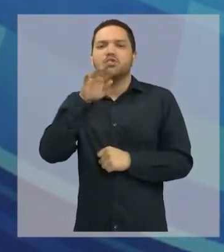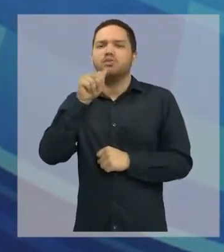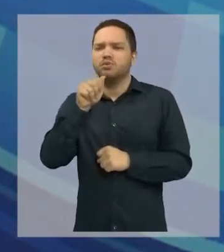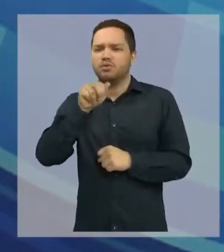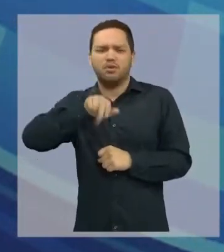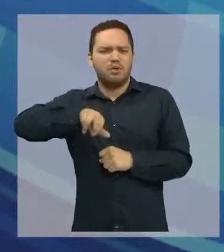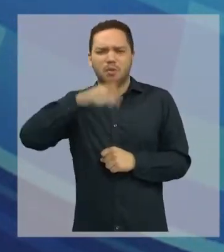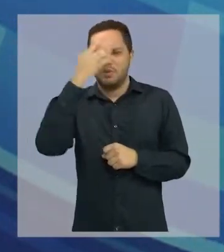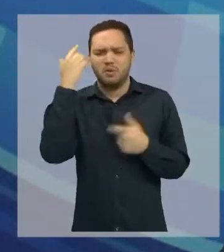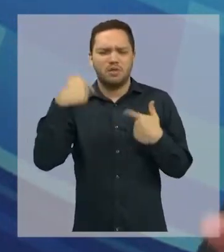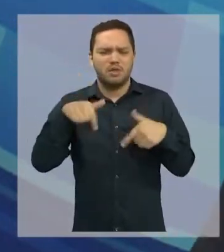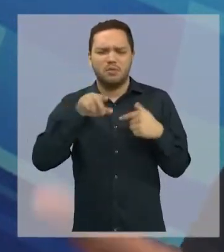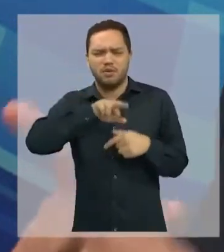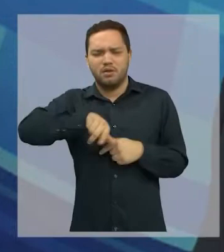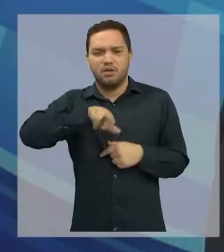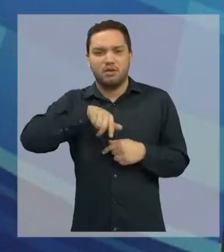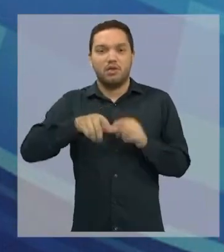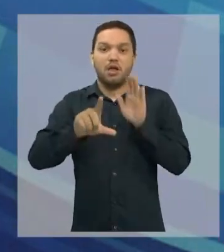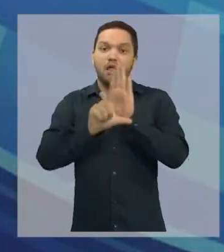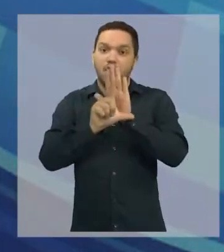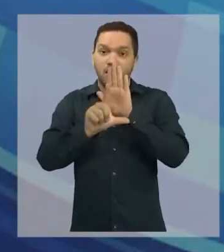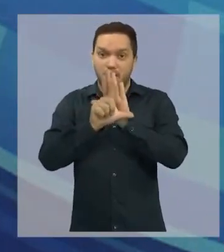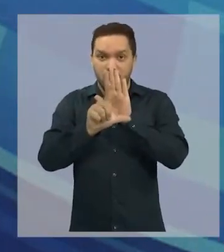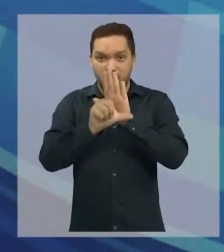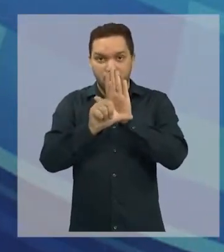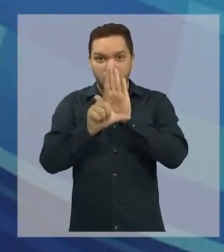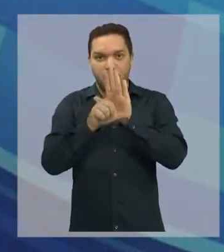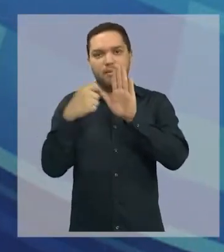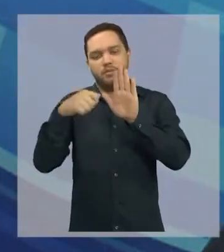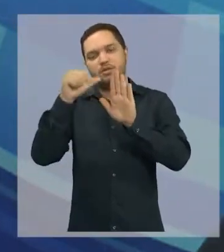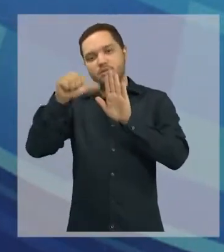Uhum. E aí é tarefa do legislativo.